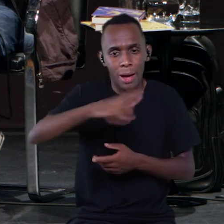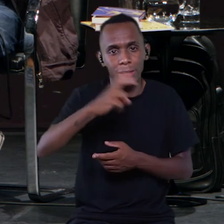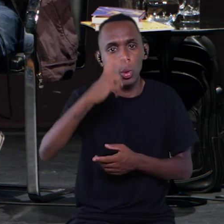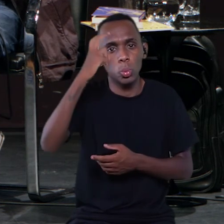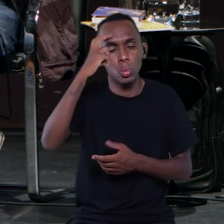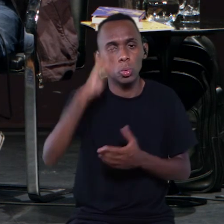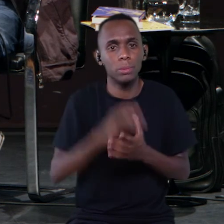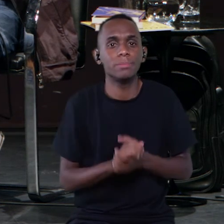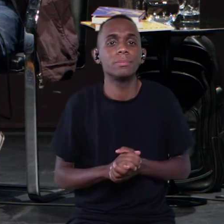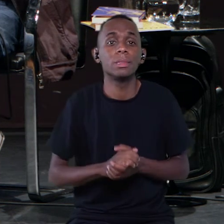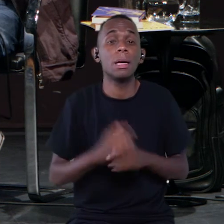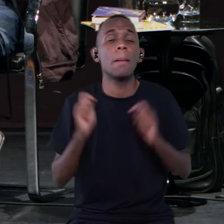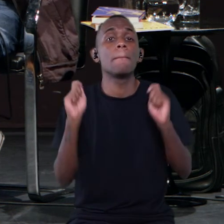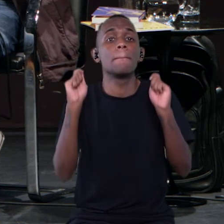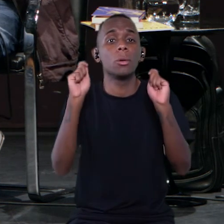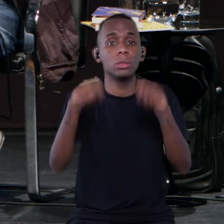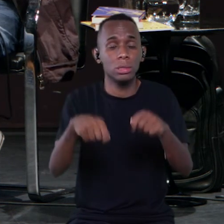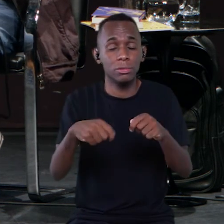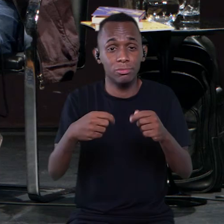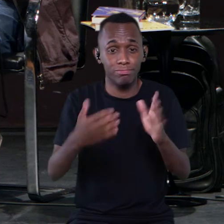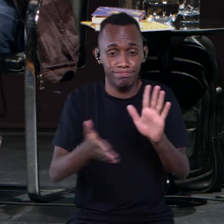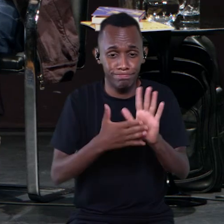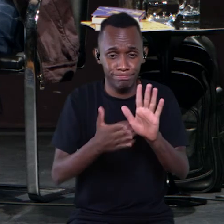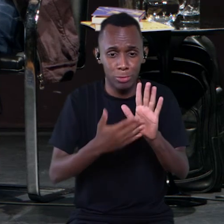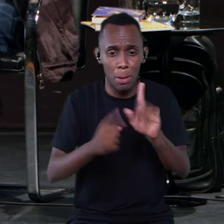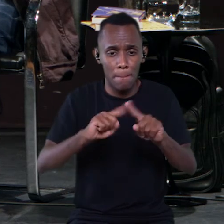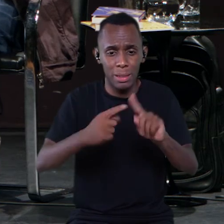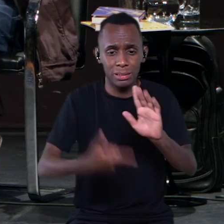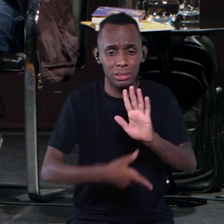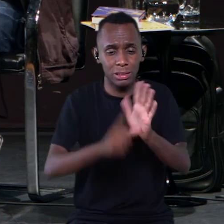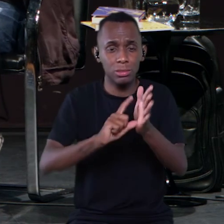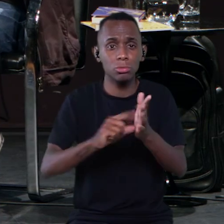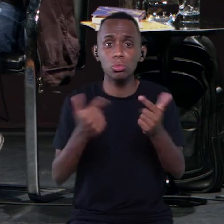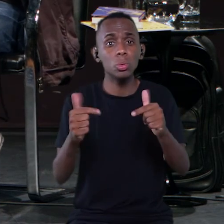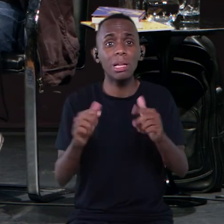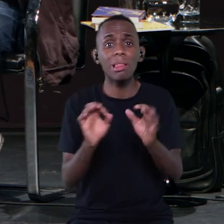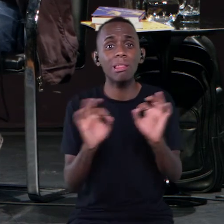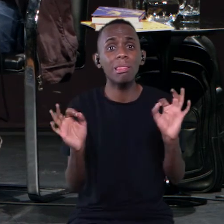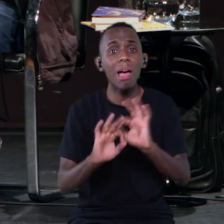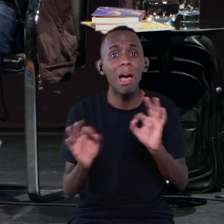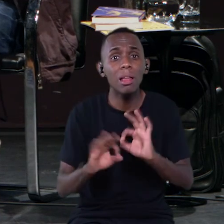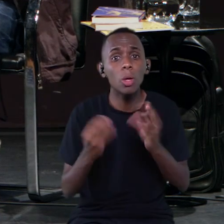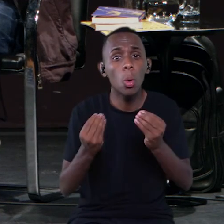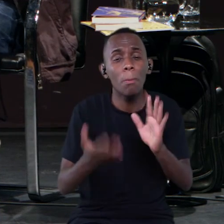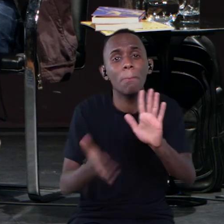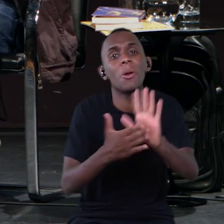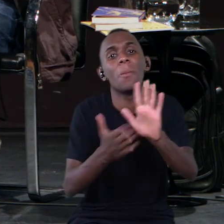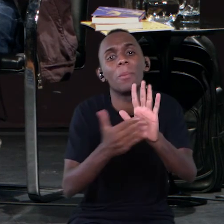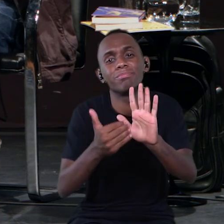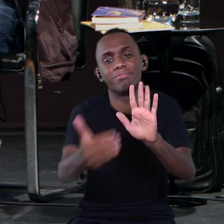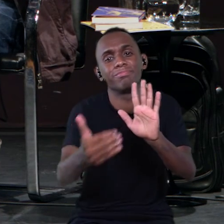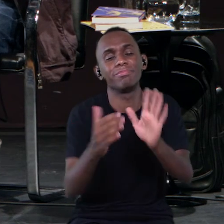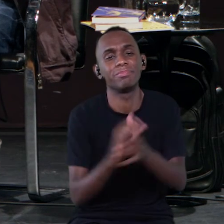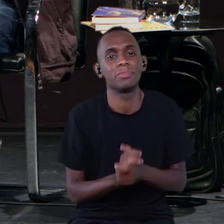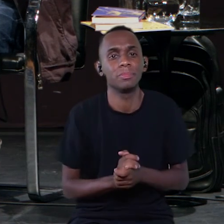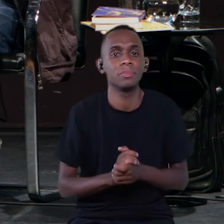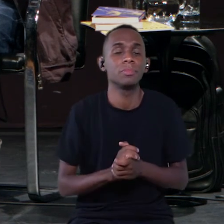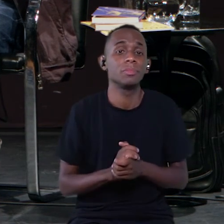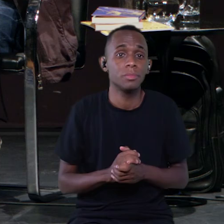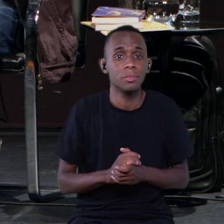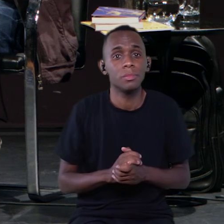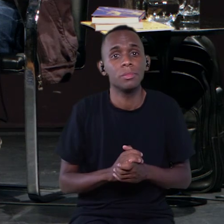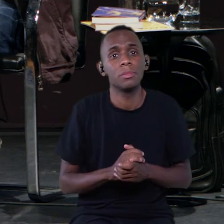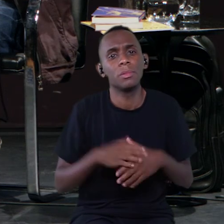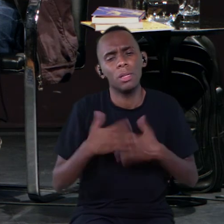Né? Você ser capaz de propor aquilo que ainda não há, mesmo que você pense em alguma tradição. Eu nem uso muito a